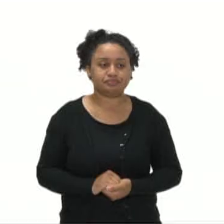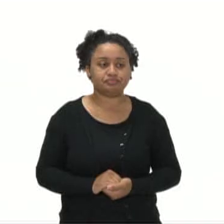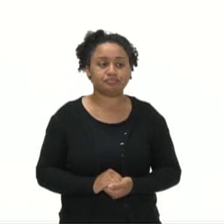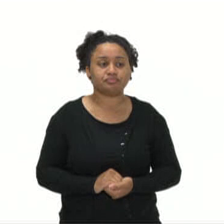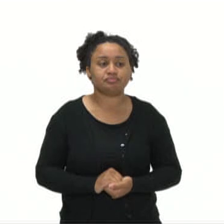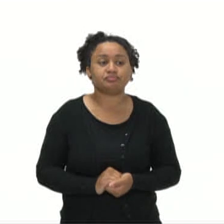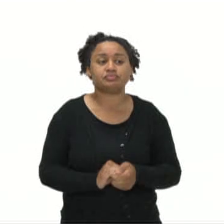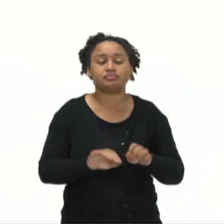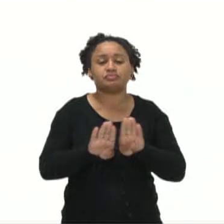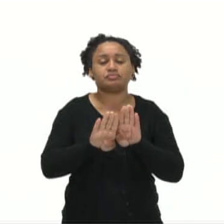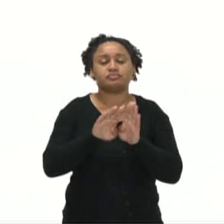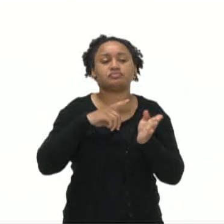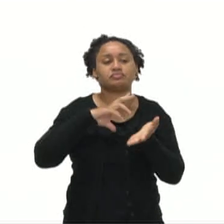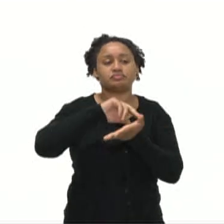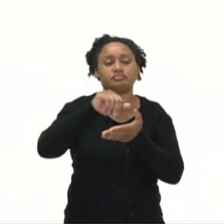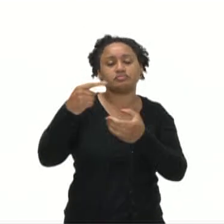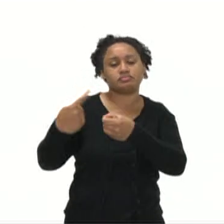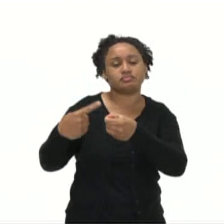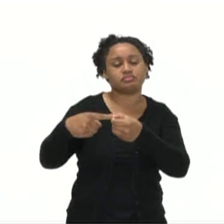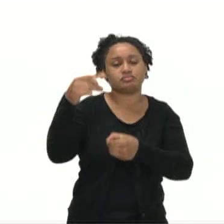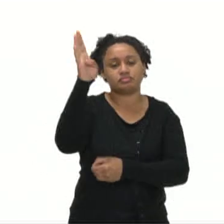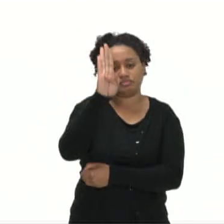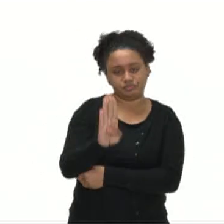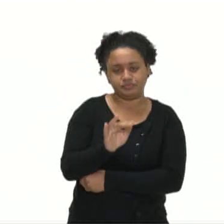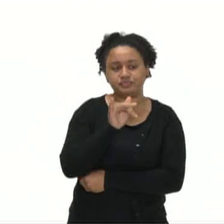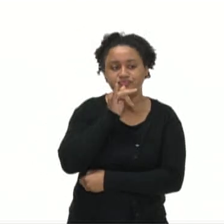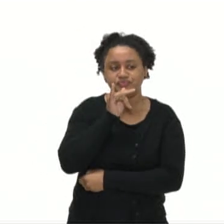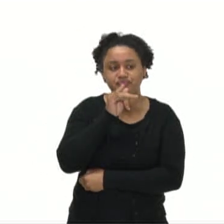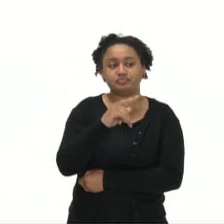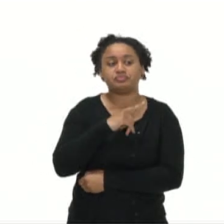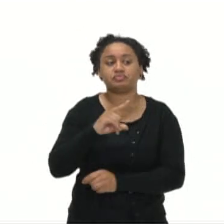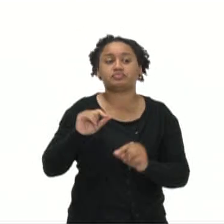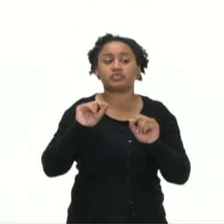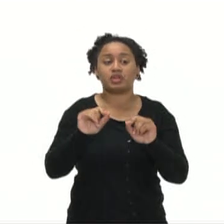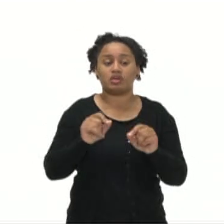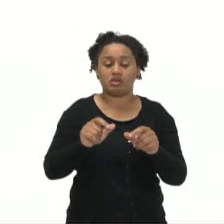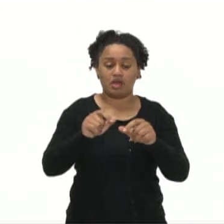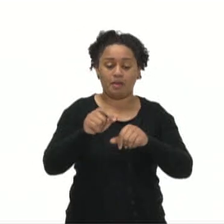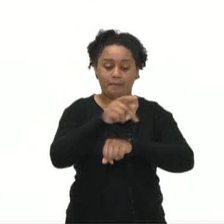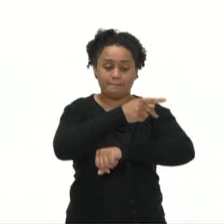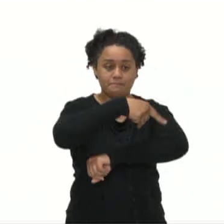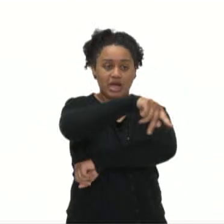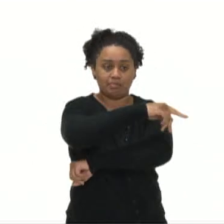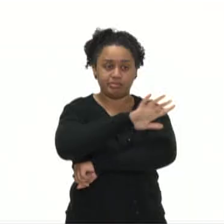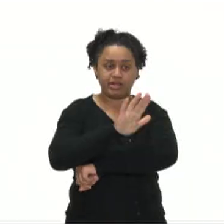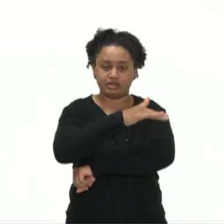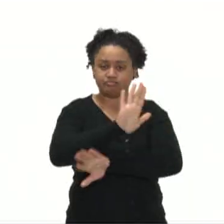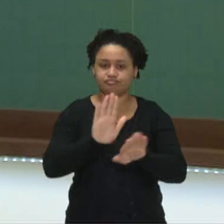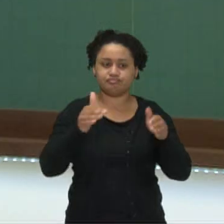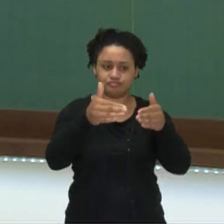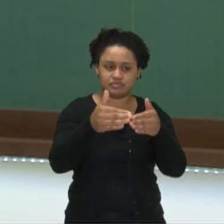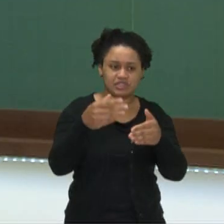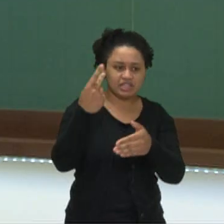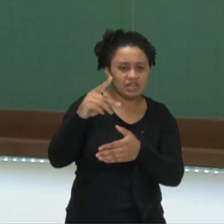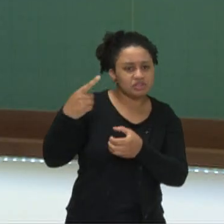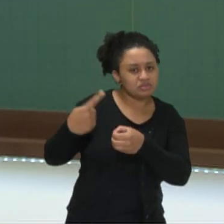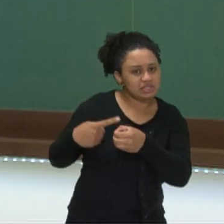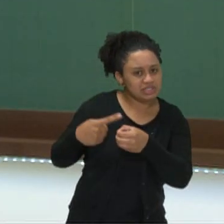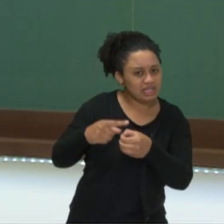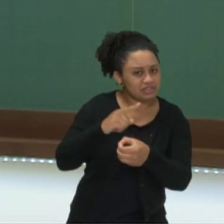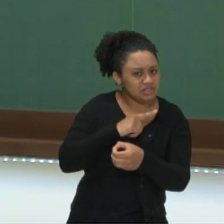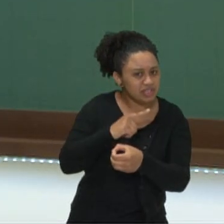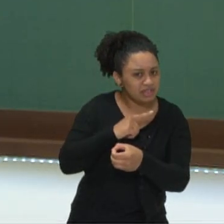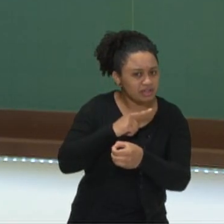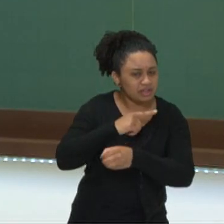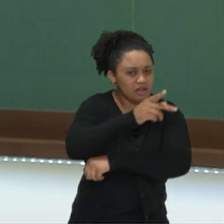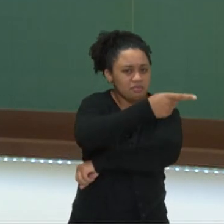Em muitas cidades no Brasil, por exemplo, a gente tem a presença de uma praça central. Na sua cidade, a gente tem a presença de uma praça central?